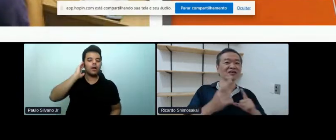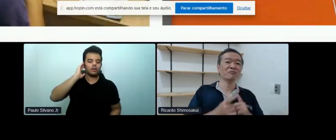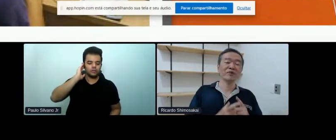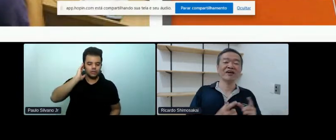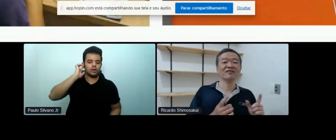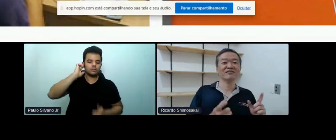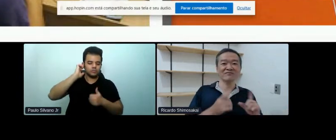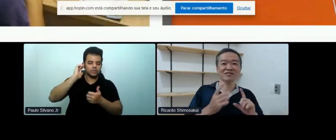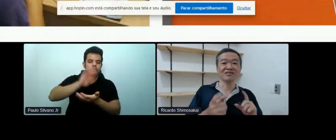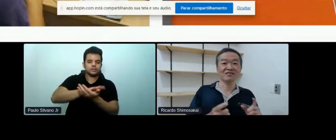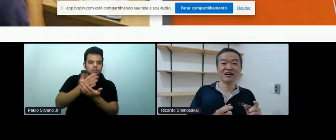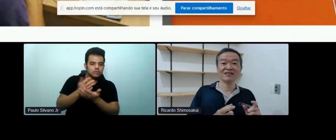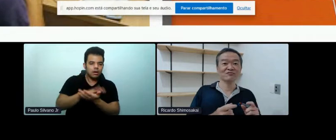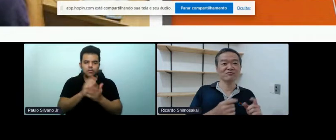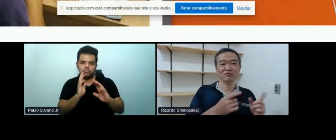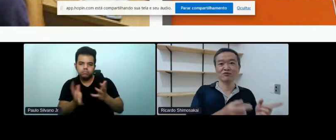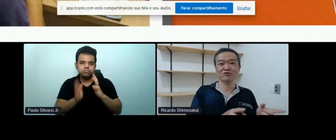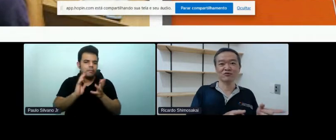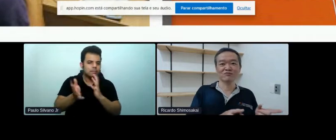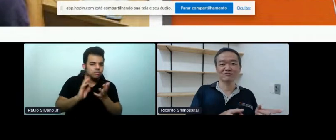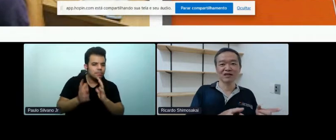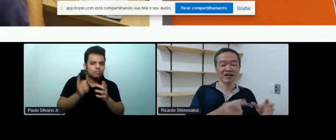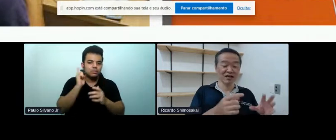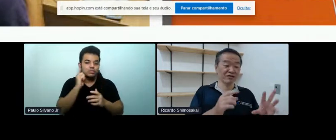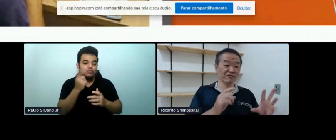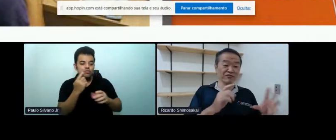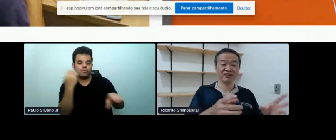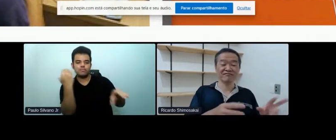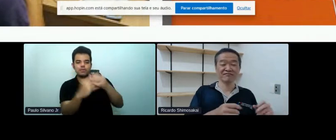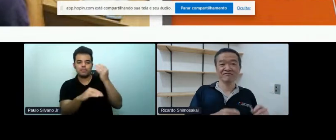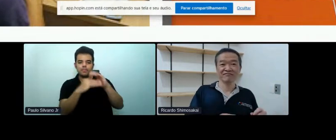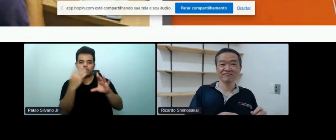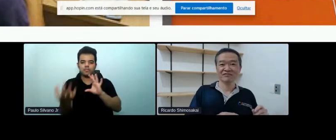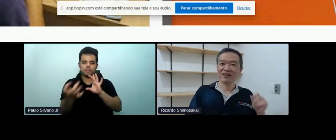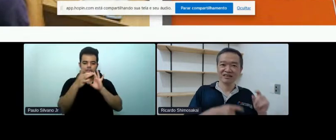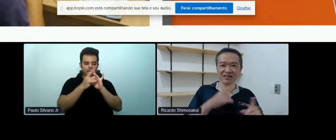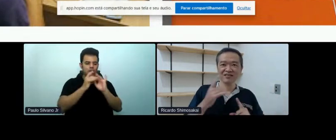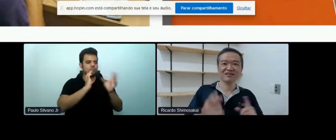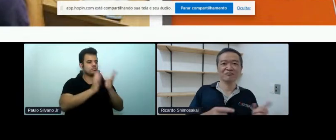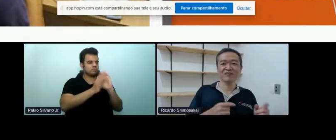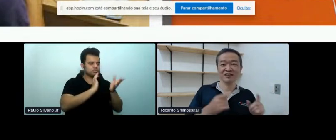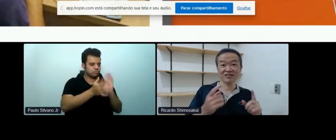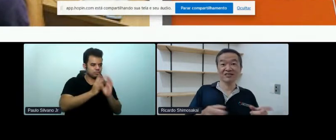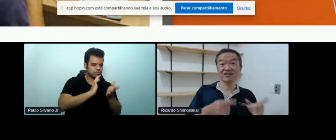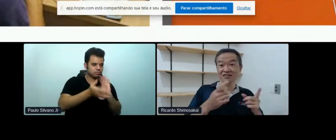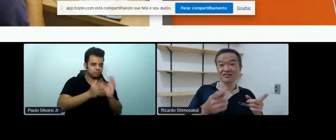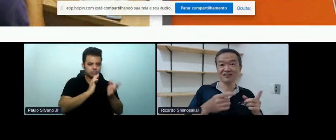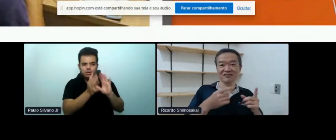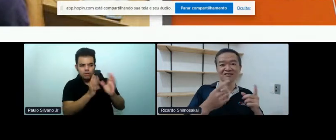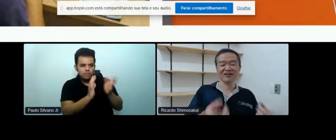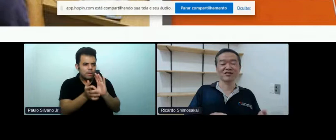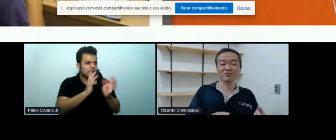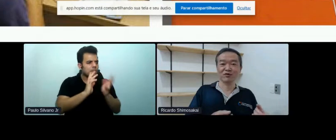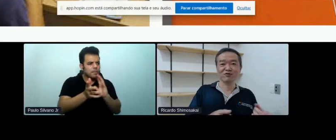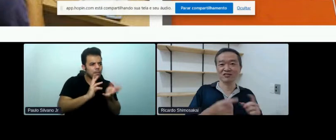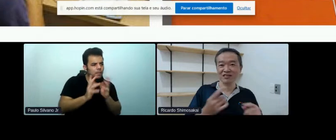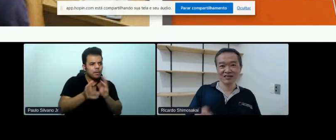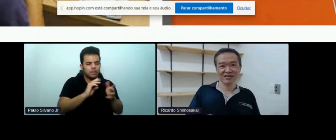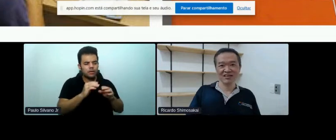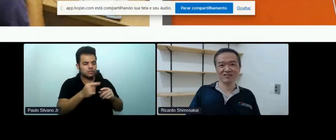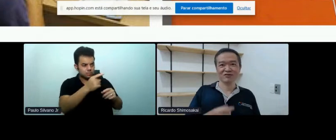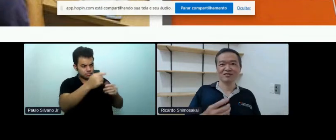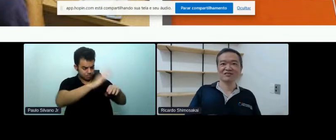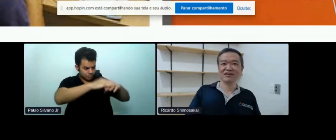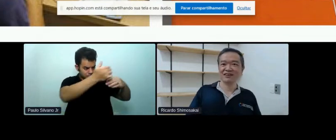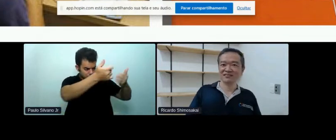e interpreta em sinais para o surdo. Ele vê, daí ele responde